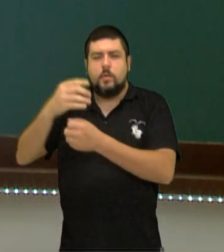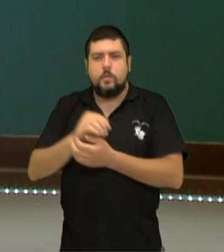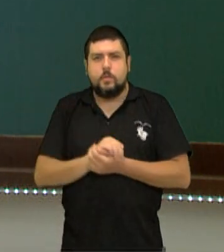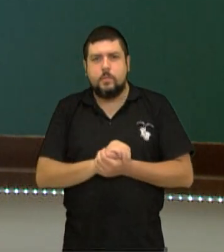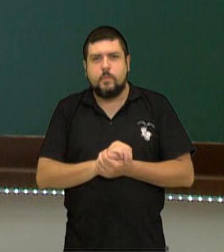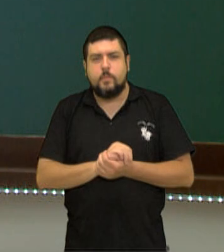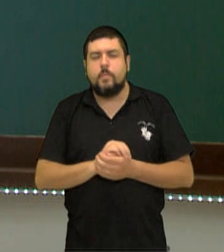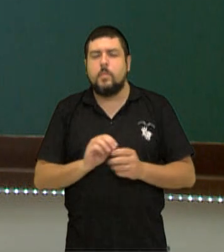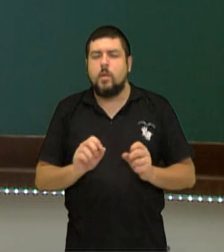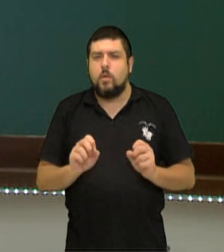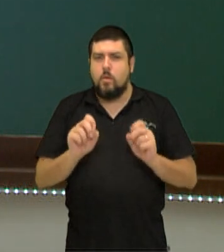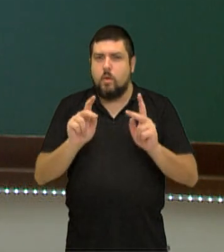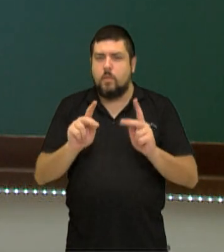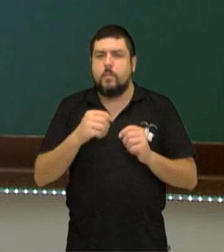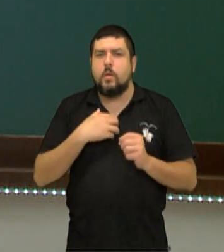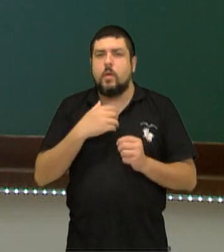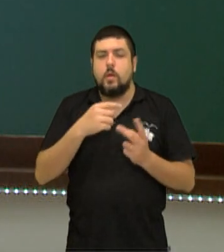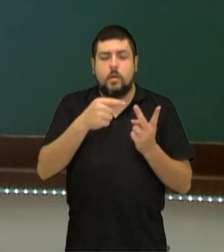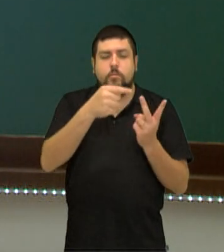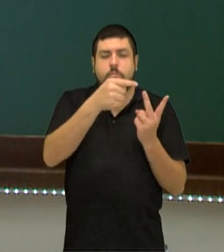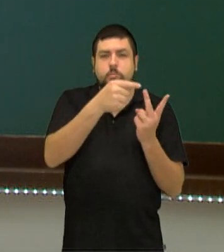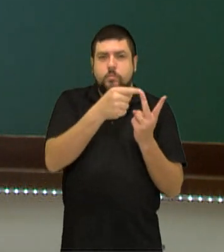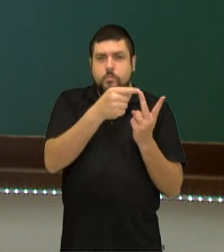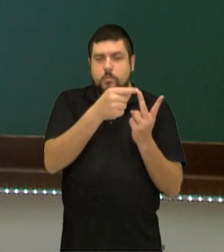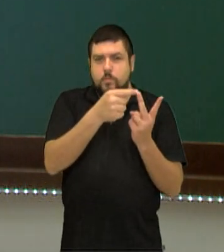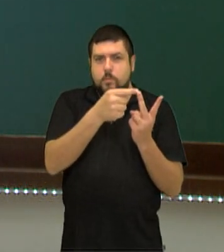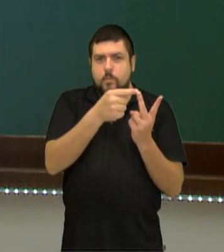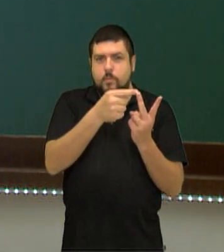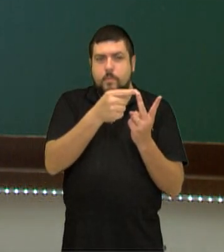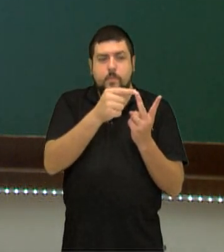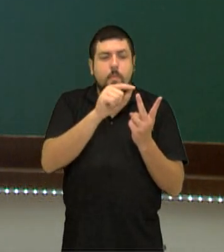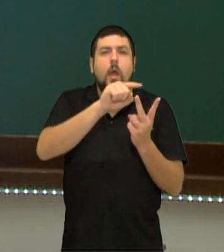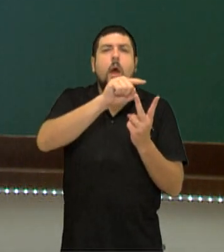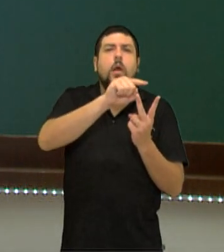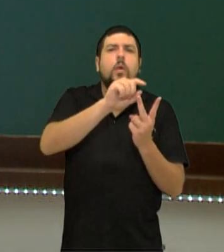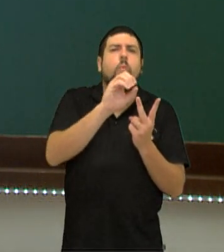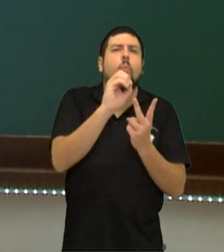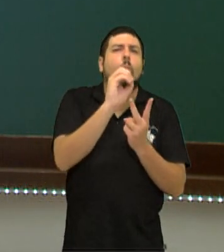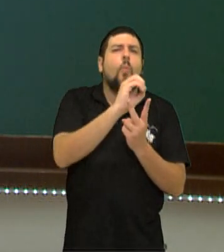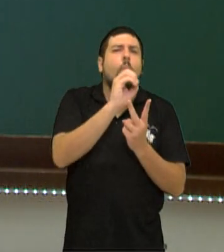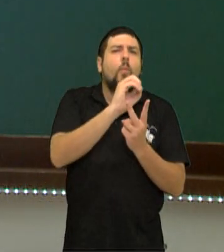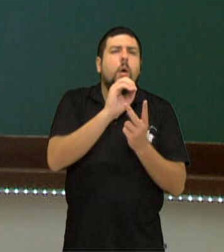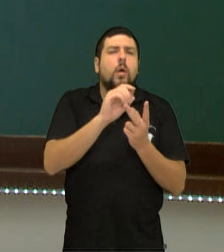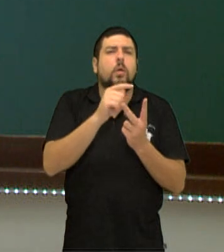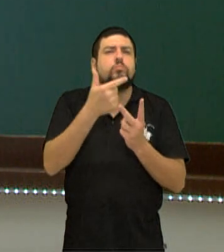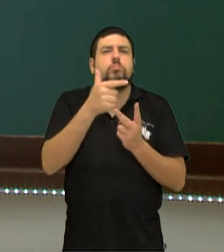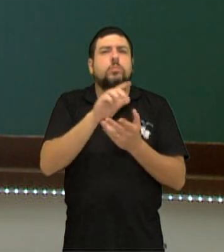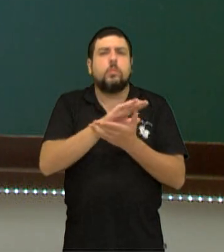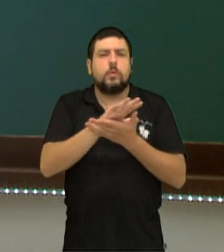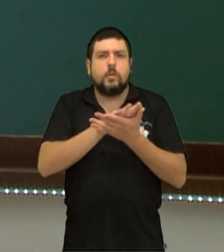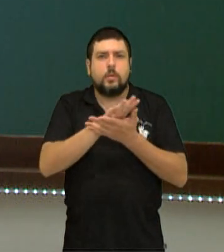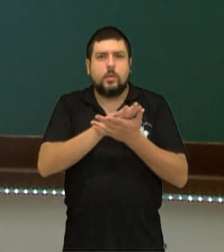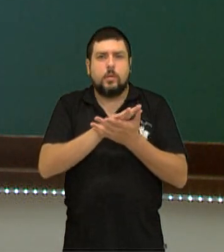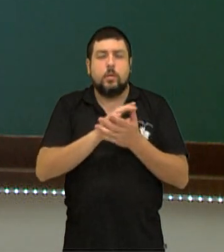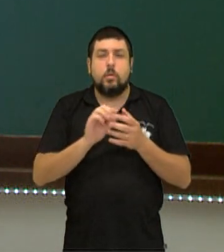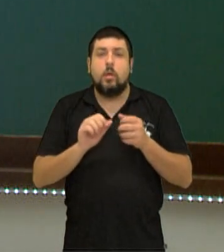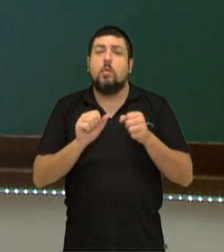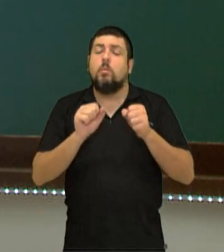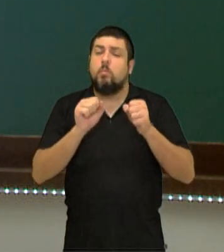raiz quadrada, esse radical aqui, esse símbolo da raiz quadrada, pode ou